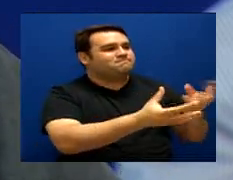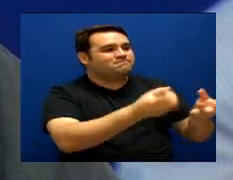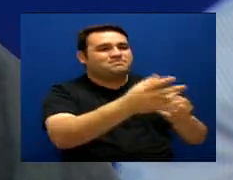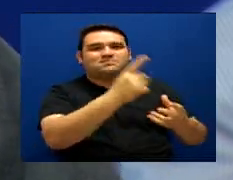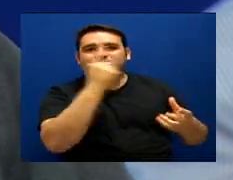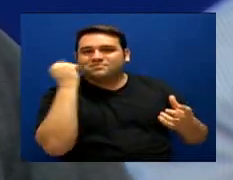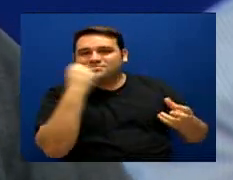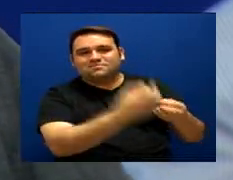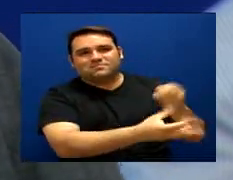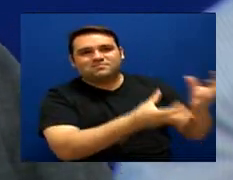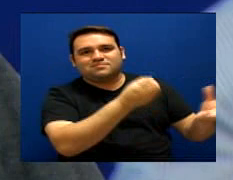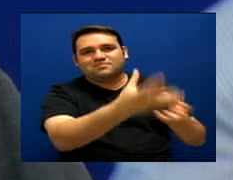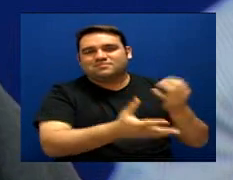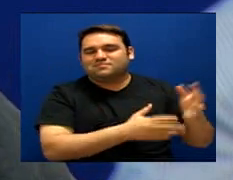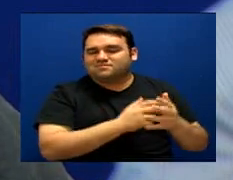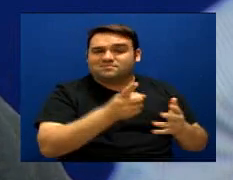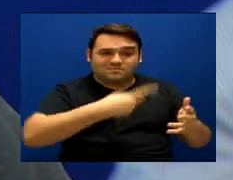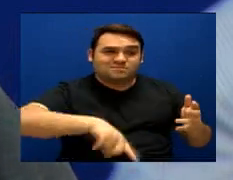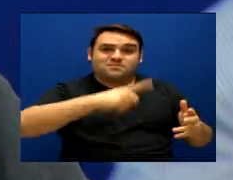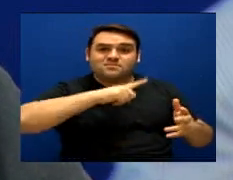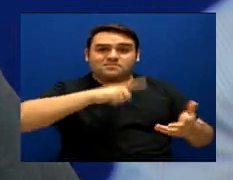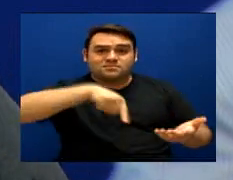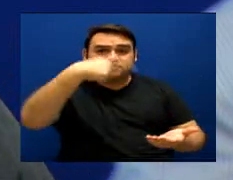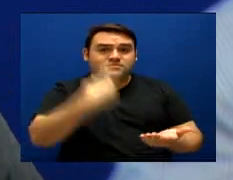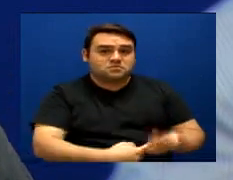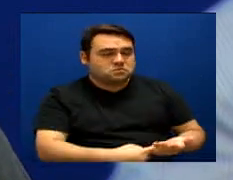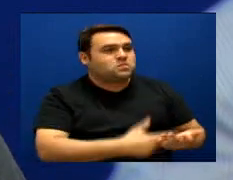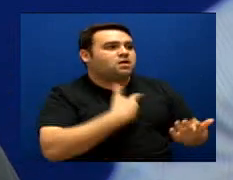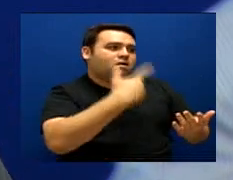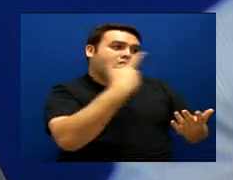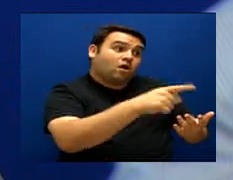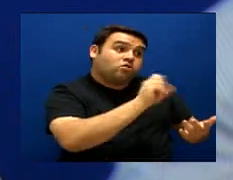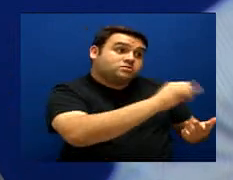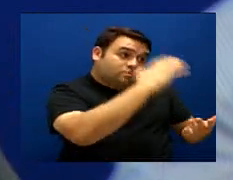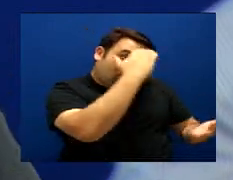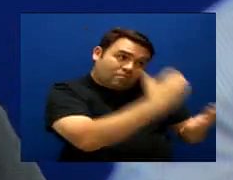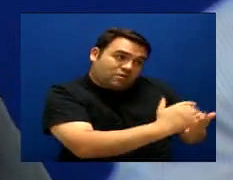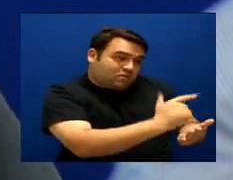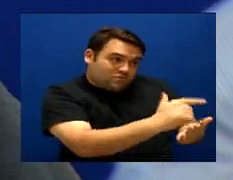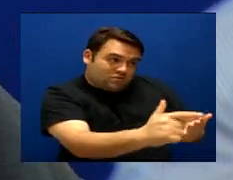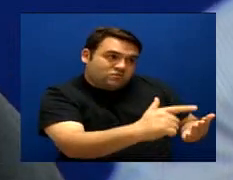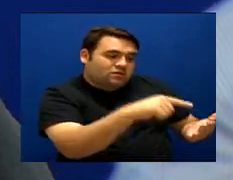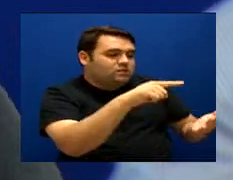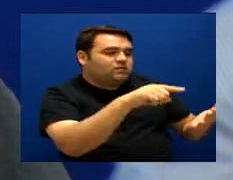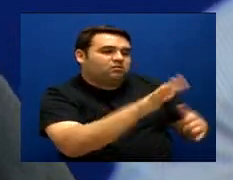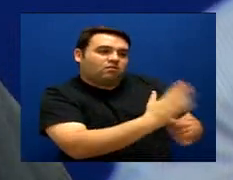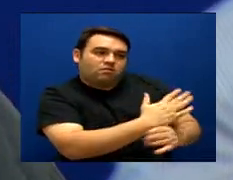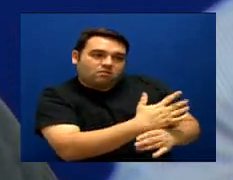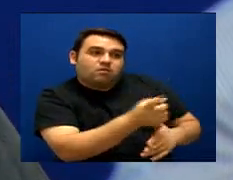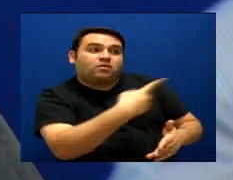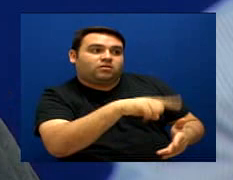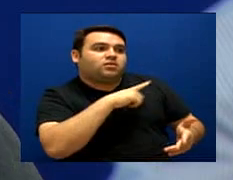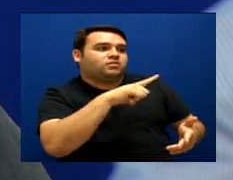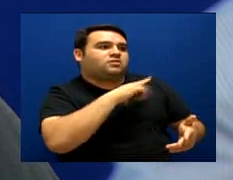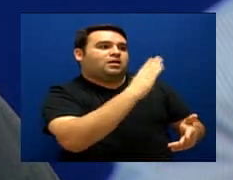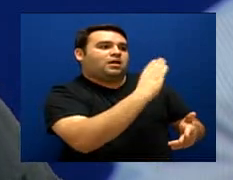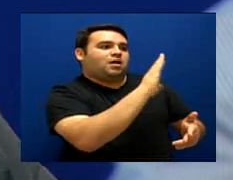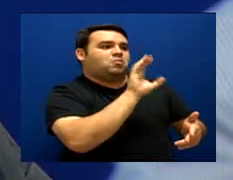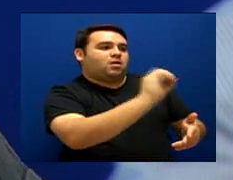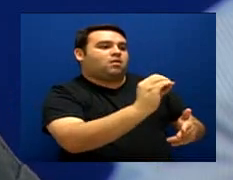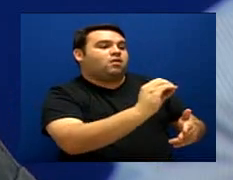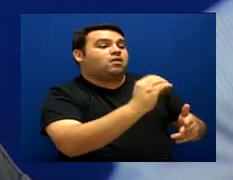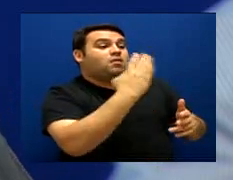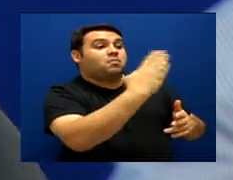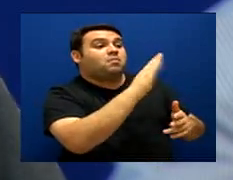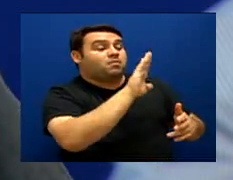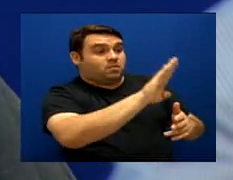para vir aqui, a gente faz o termo, eu falo, se você não cumprir, negligenciar, nós vamos fazer boletim de ocorrência.